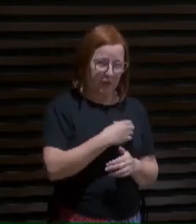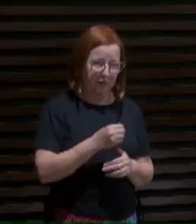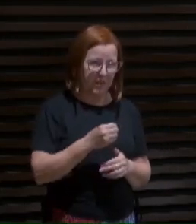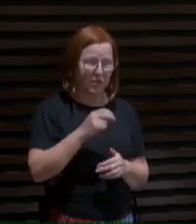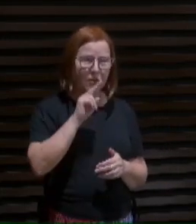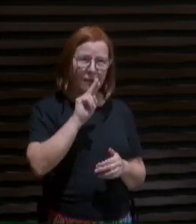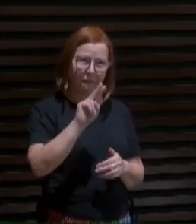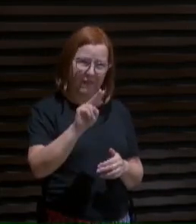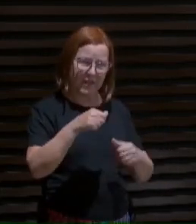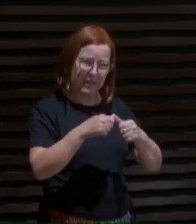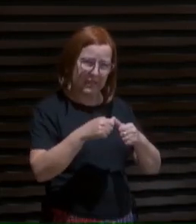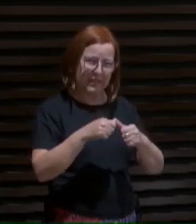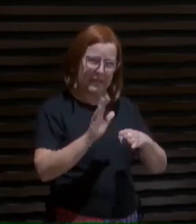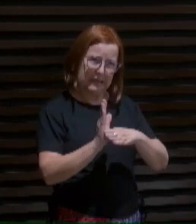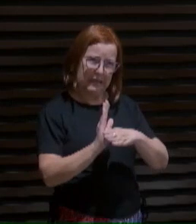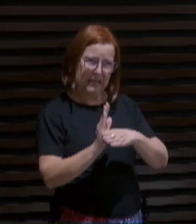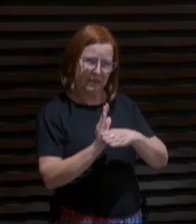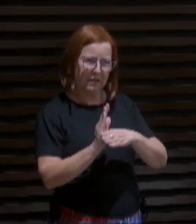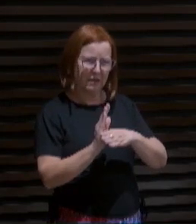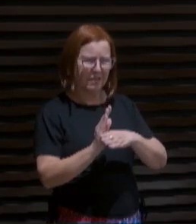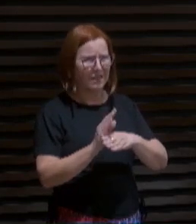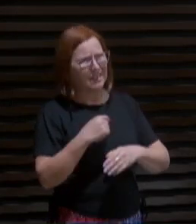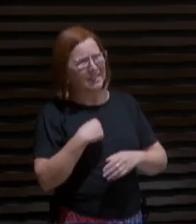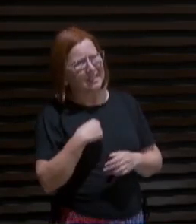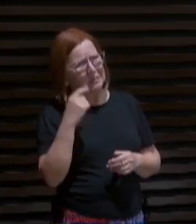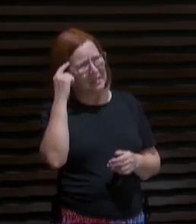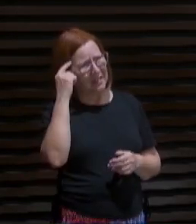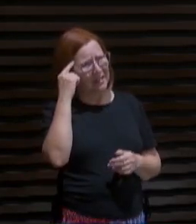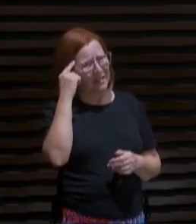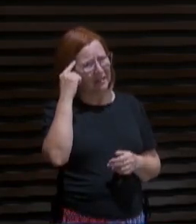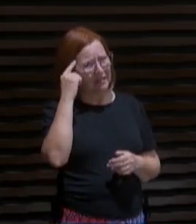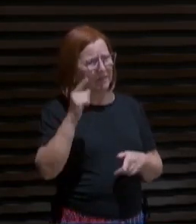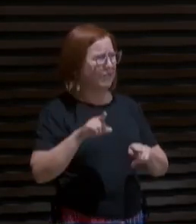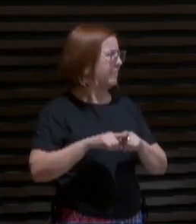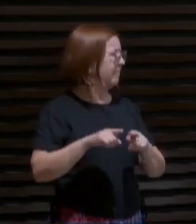achava ridículo, mas não reagi.